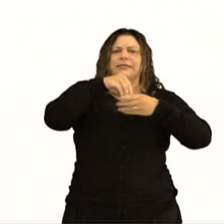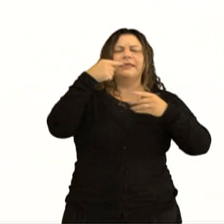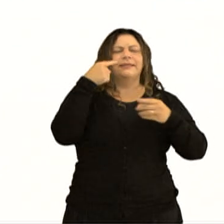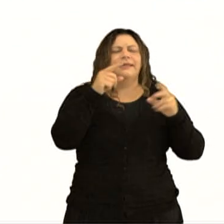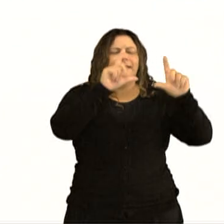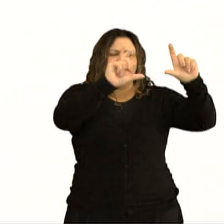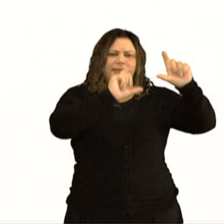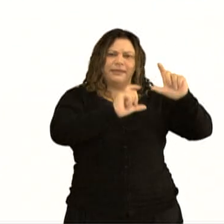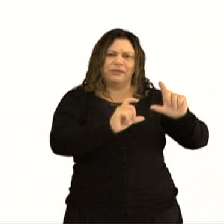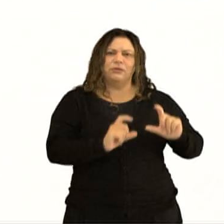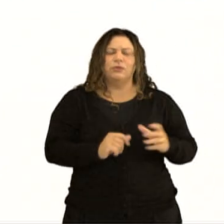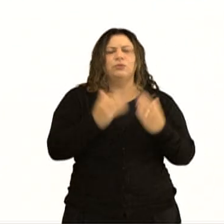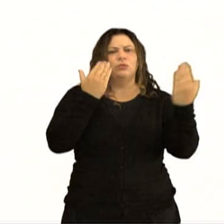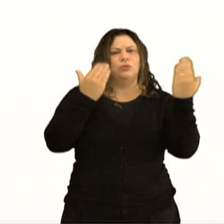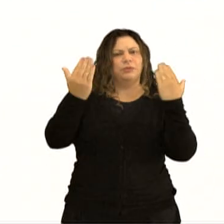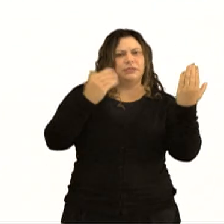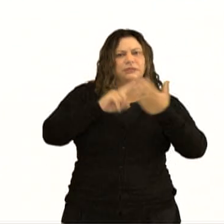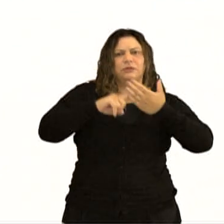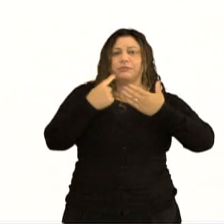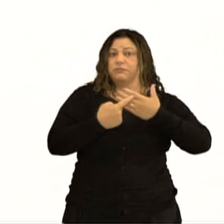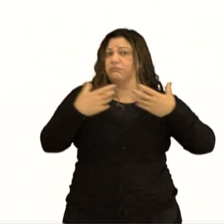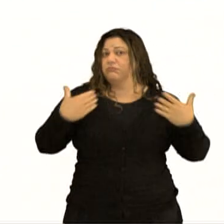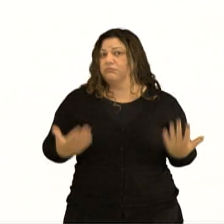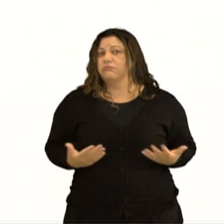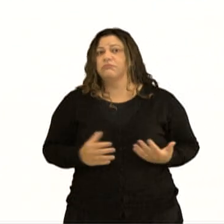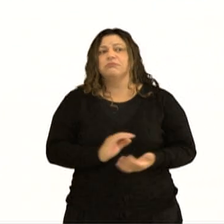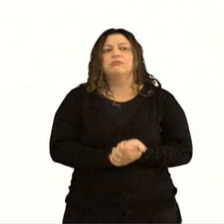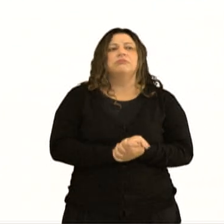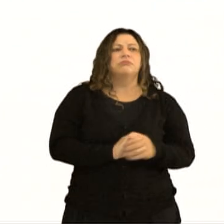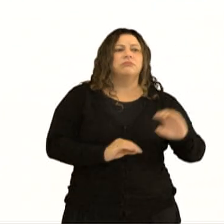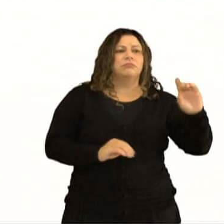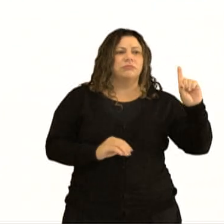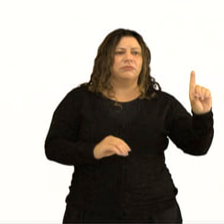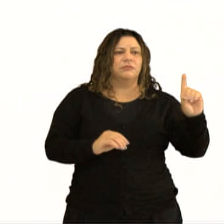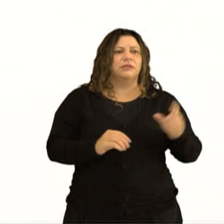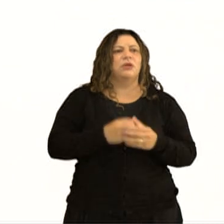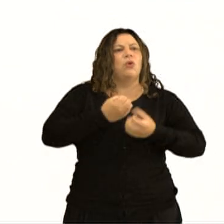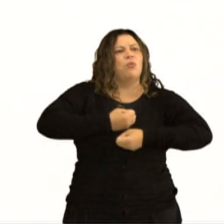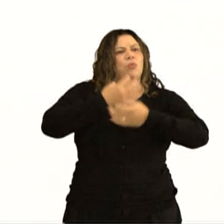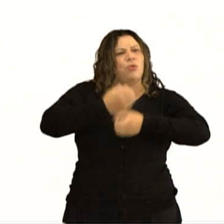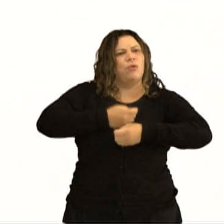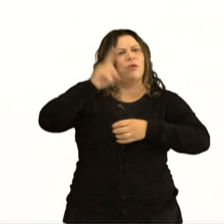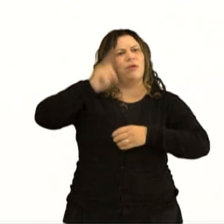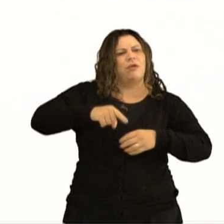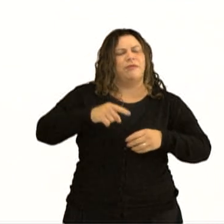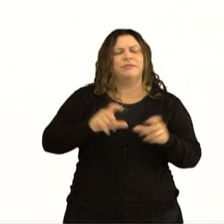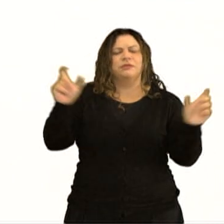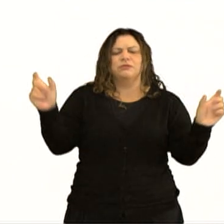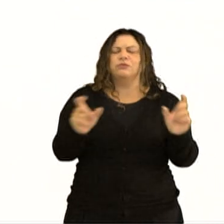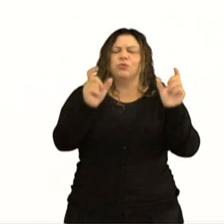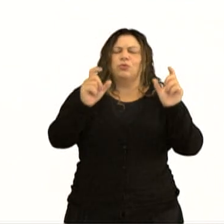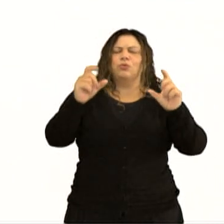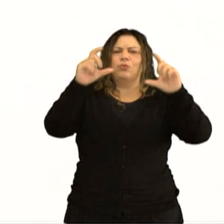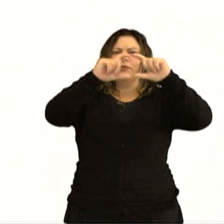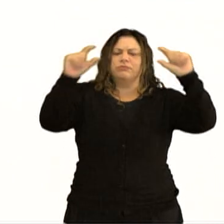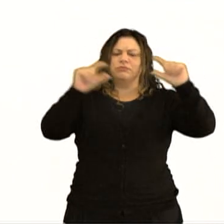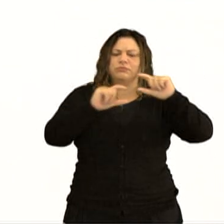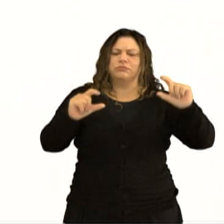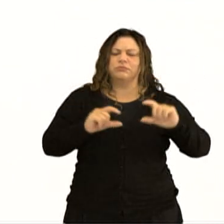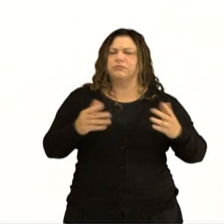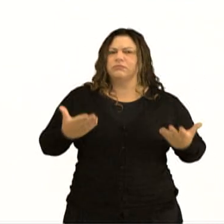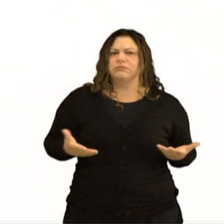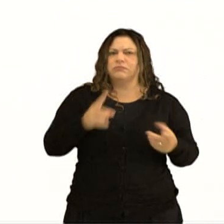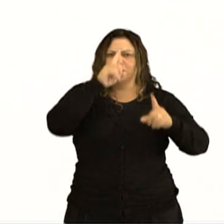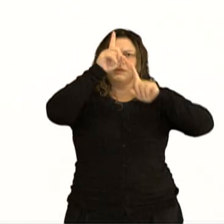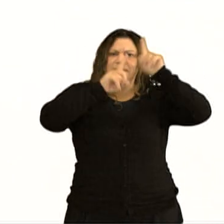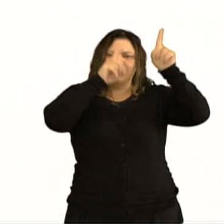metáfora, comparação? Quais delas? Letra D. O poema será composto de quantos versos? Você quer criar